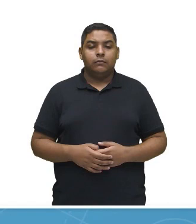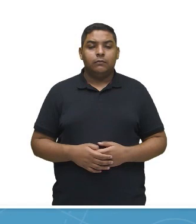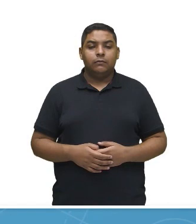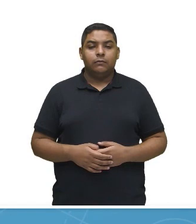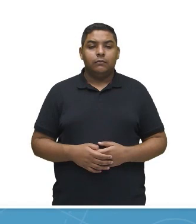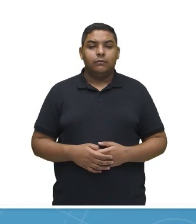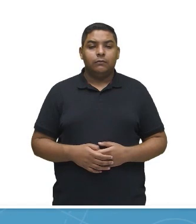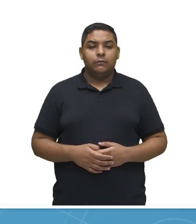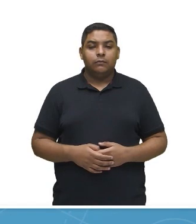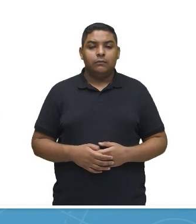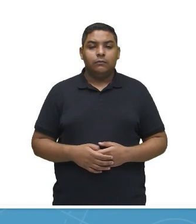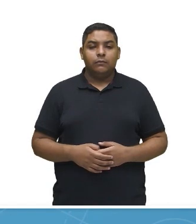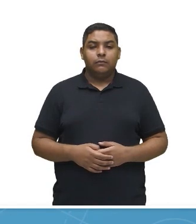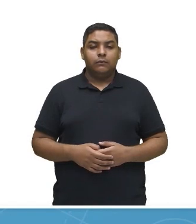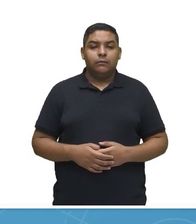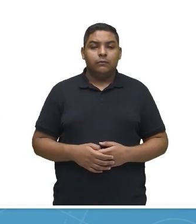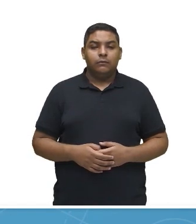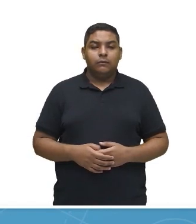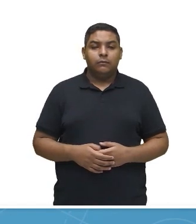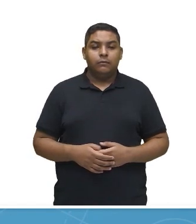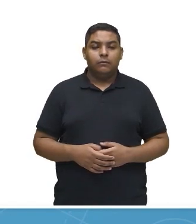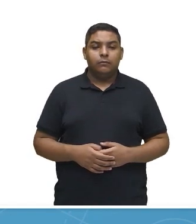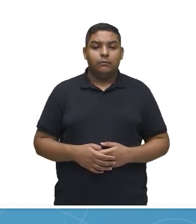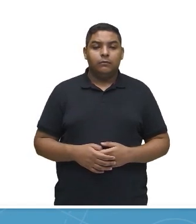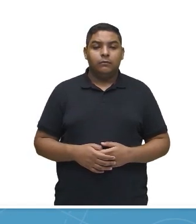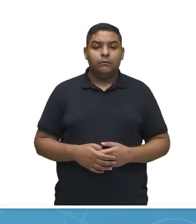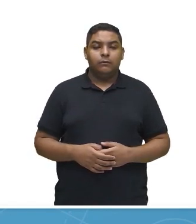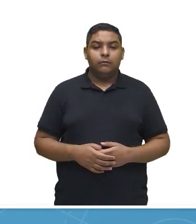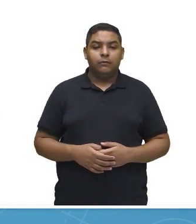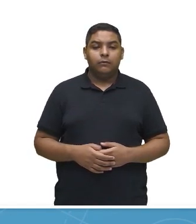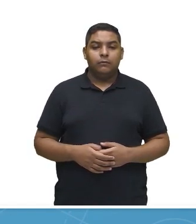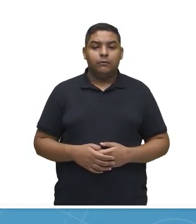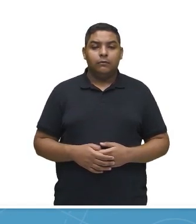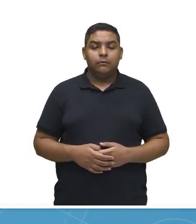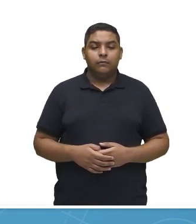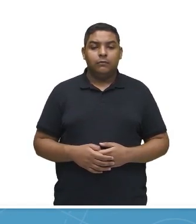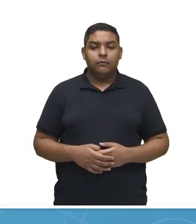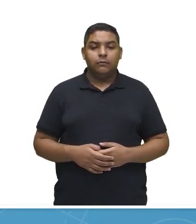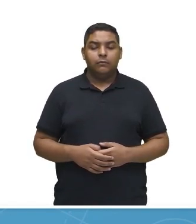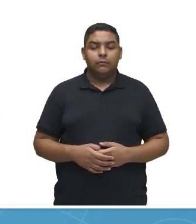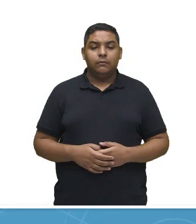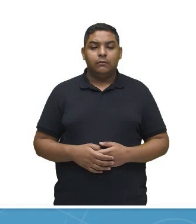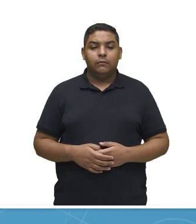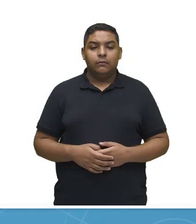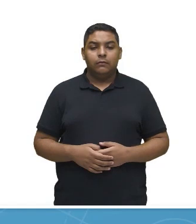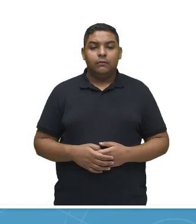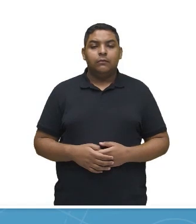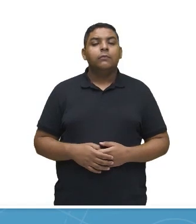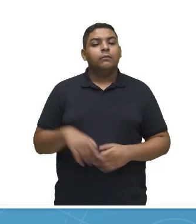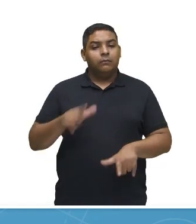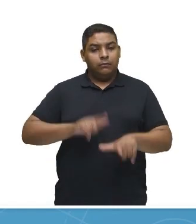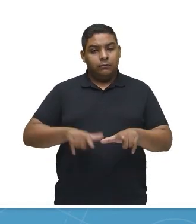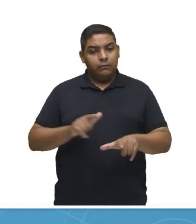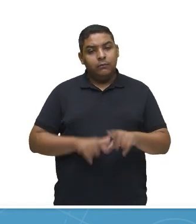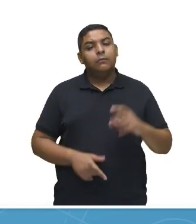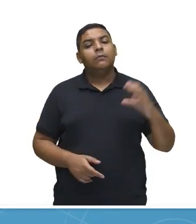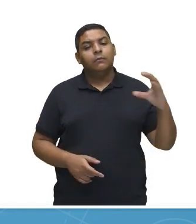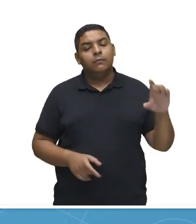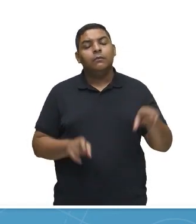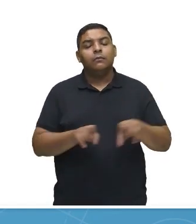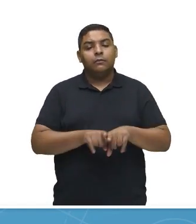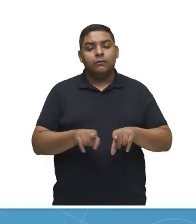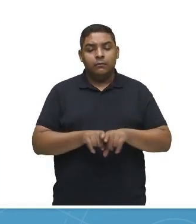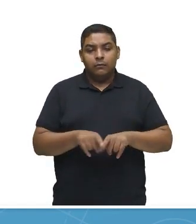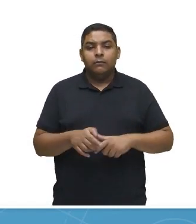Acredito que seja da Escola Espírita Tapajós. Eu não sei pronunciar teu nome, desculpa. Colocou letra C também. O